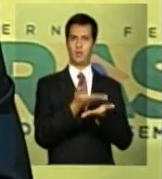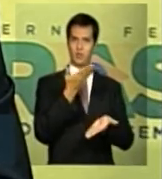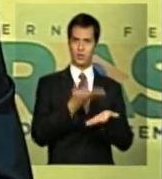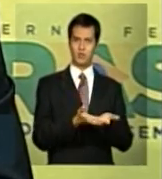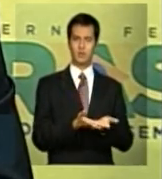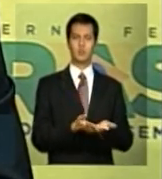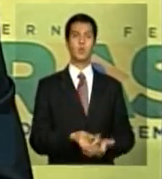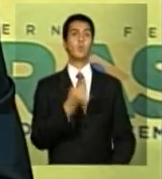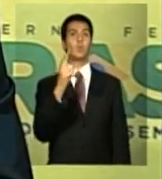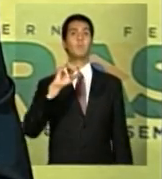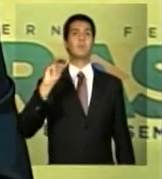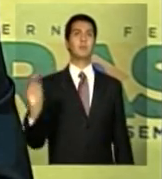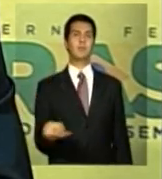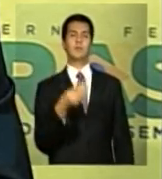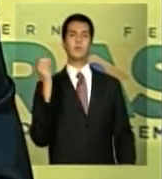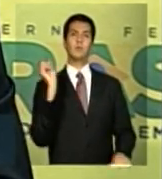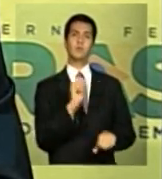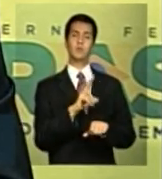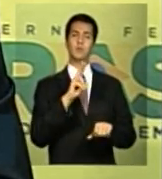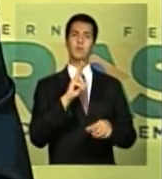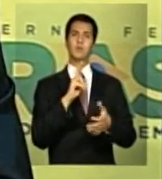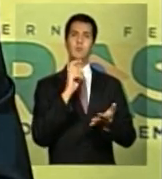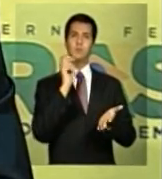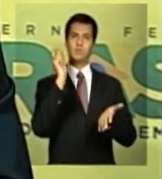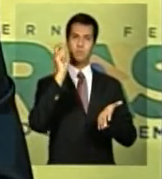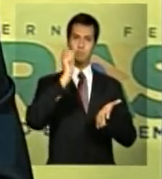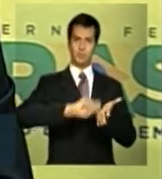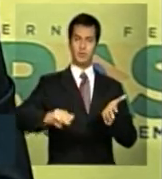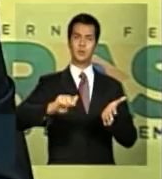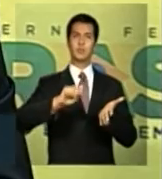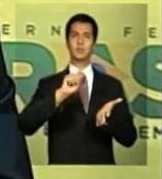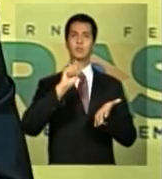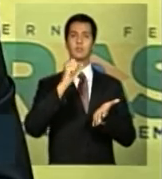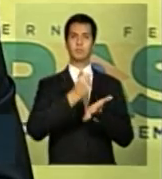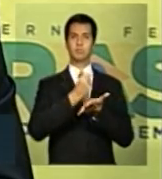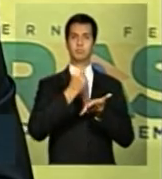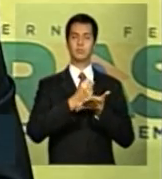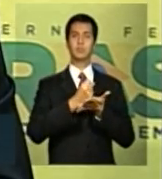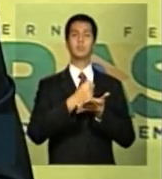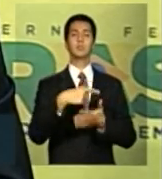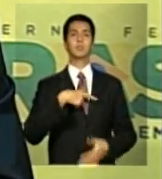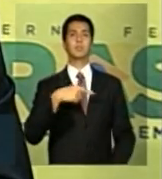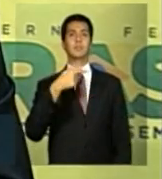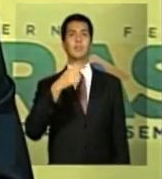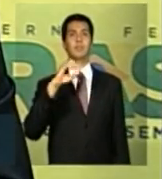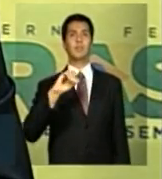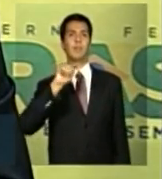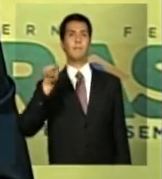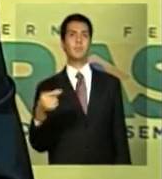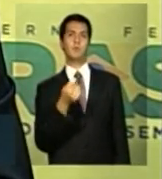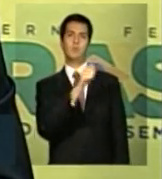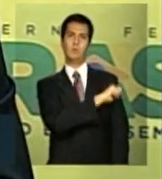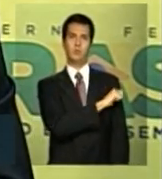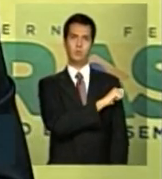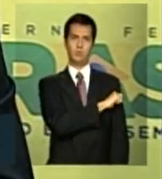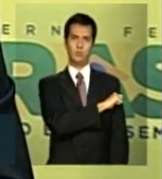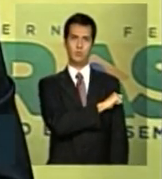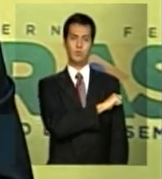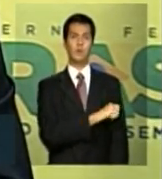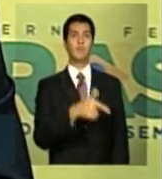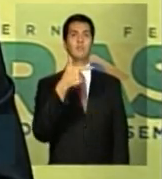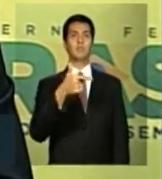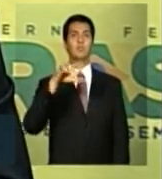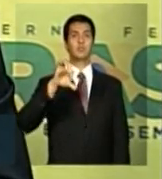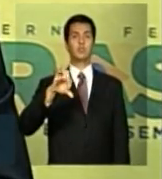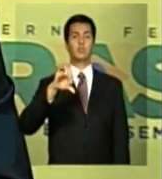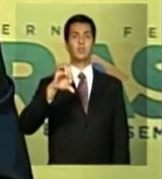desculpe, de matrículas, esse 1 milhão de matrículas, nós temos 70 mil docentes e 29